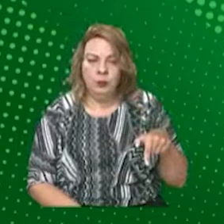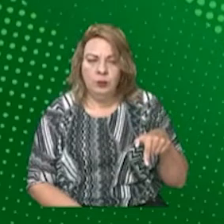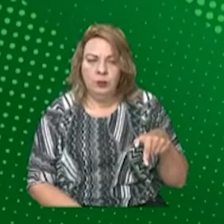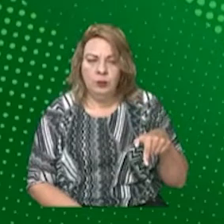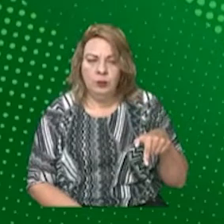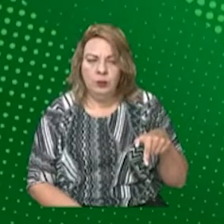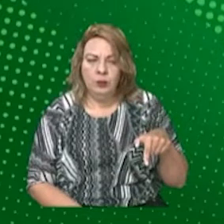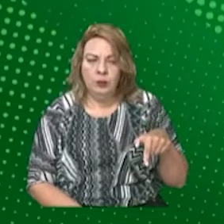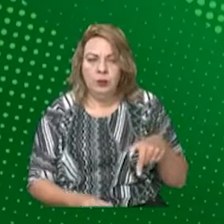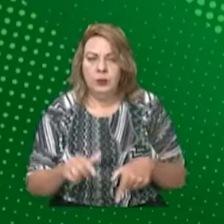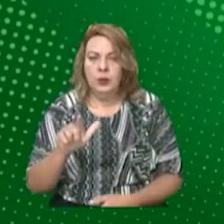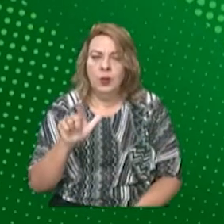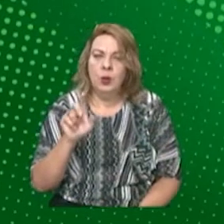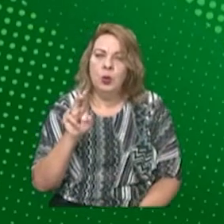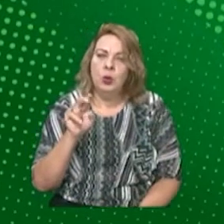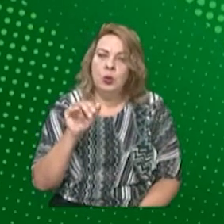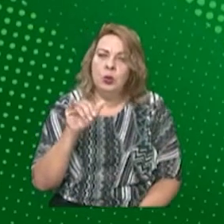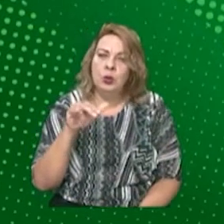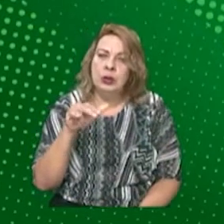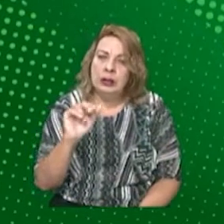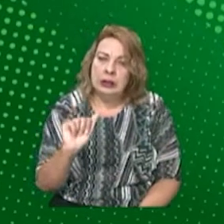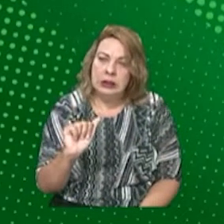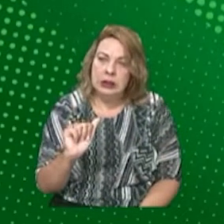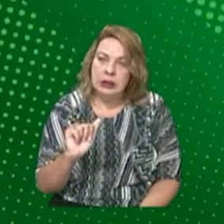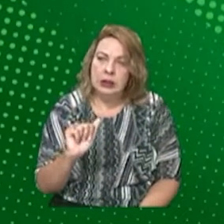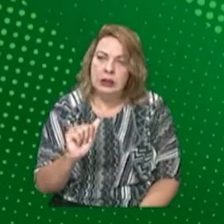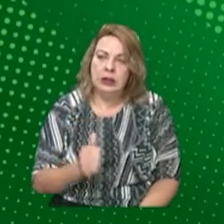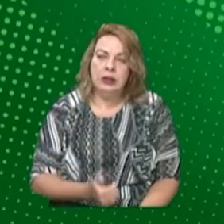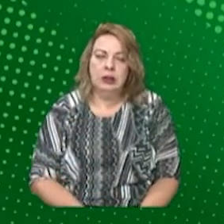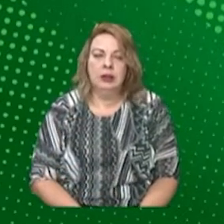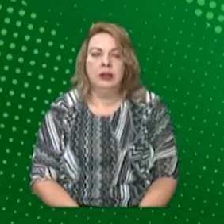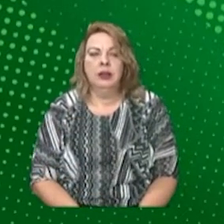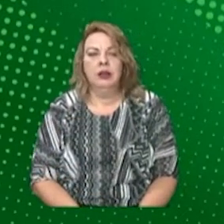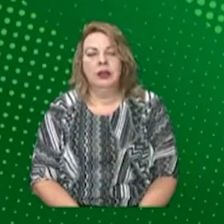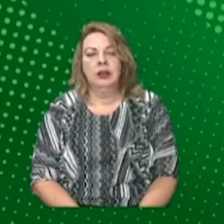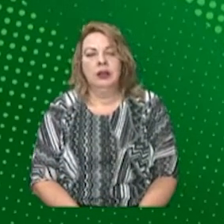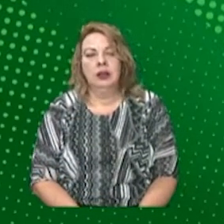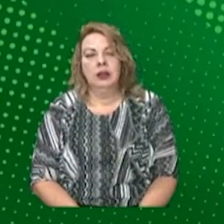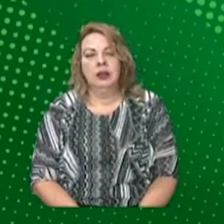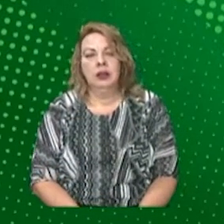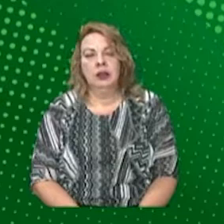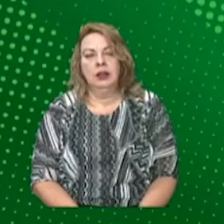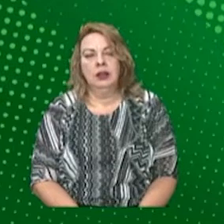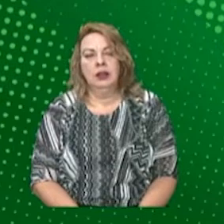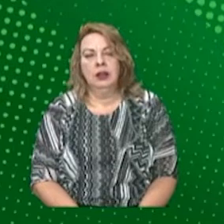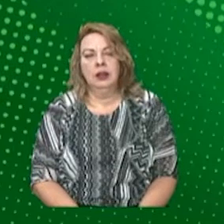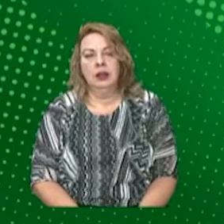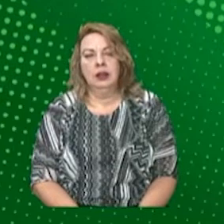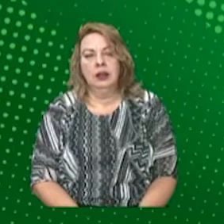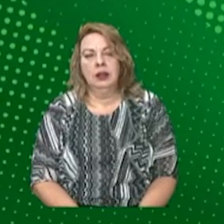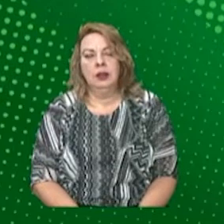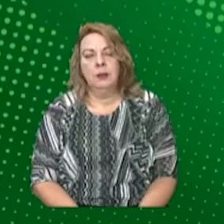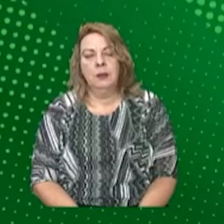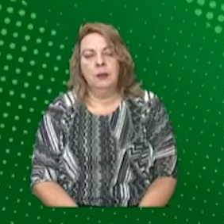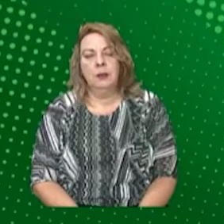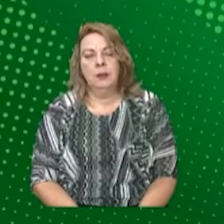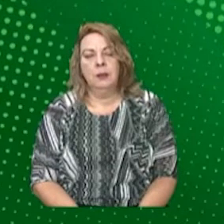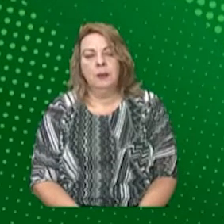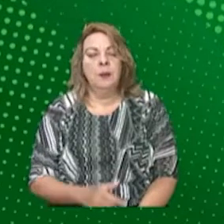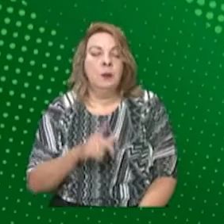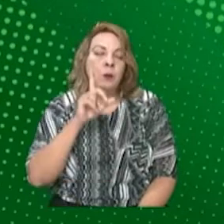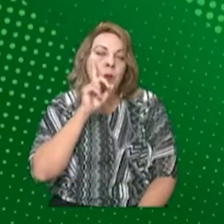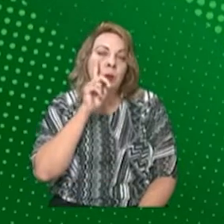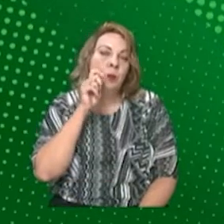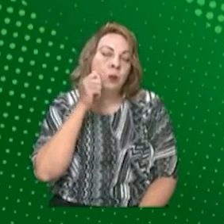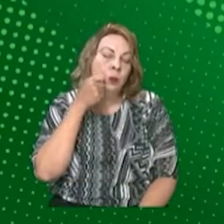Lauciária. É isso? Luciana. Luciana. Eu fui mais longe, né? Era Luciana. Melhor ir no simples ali. Luciana, de